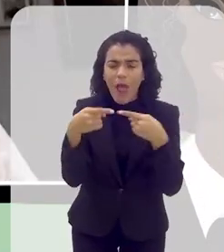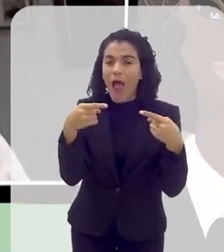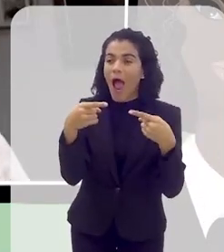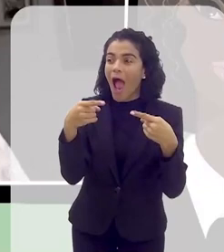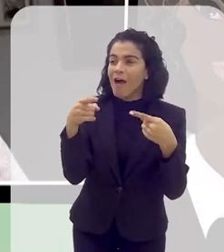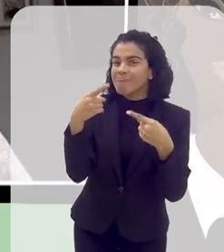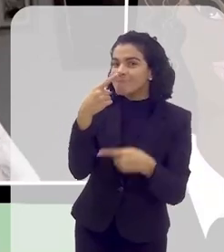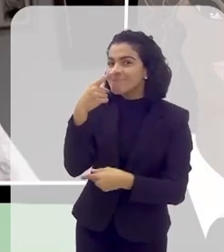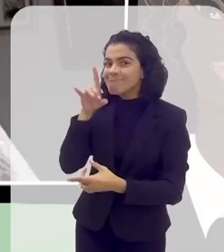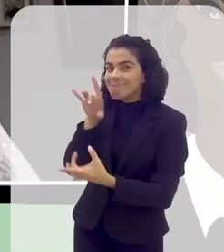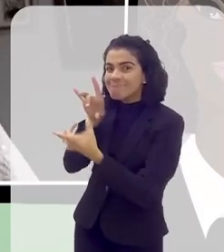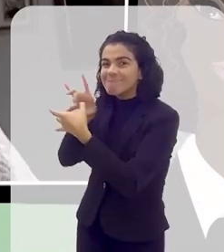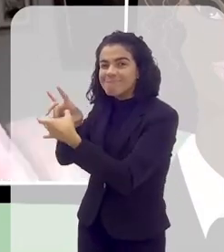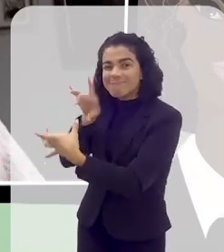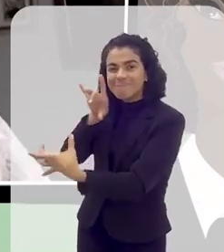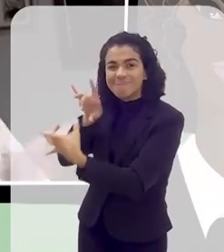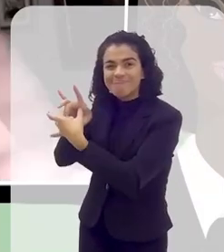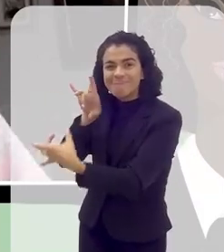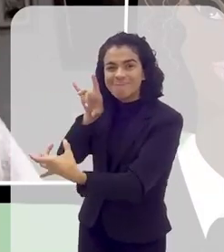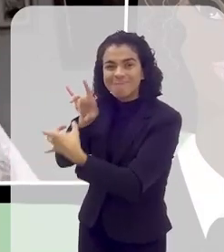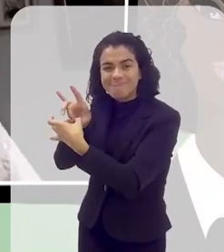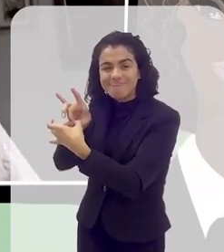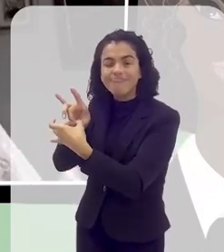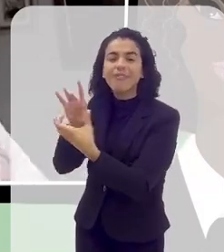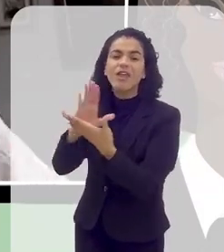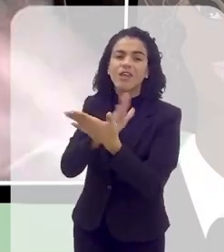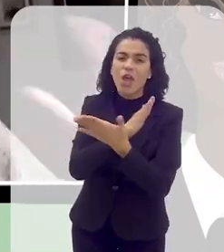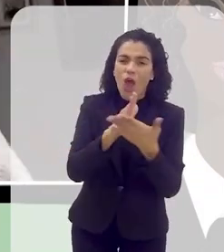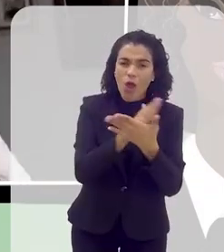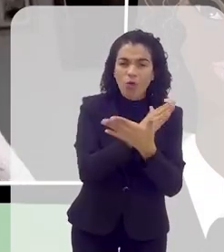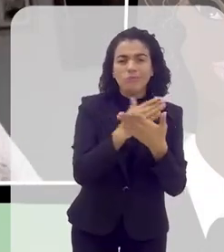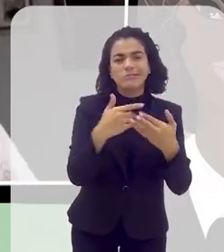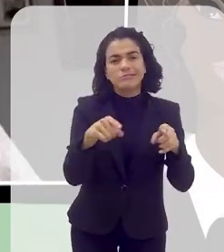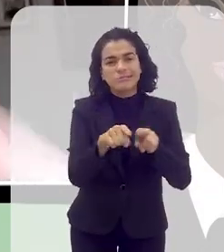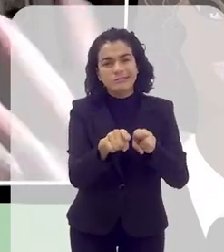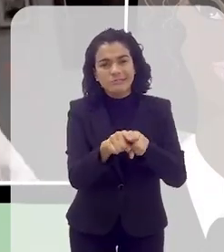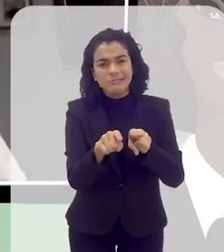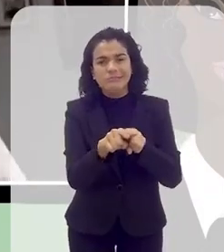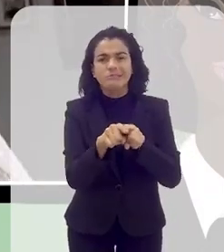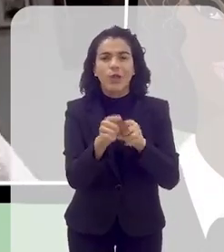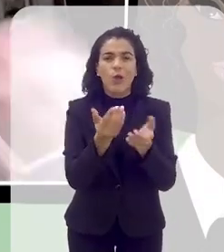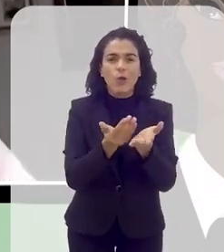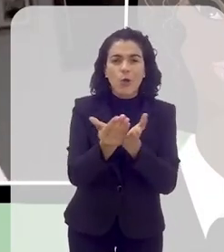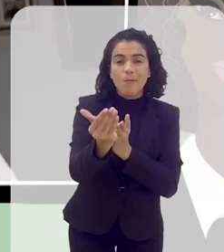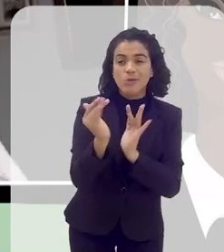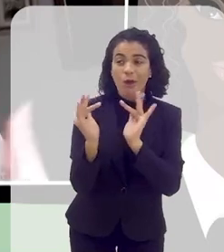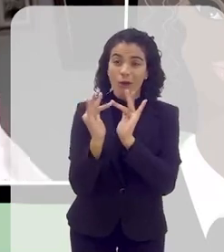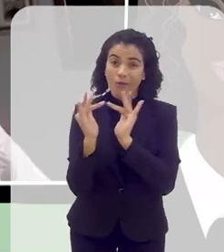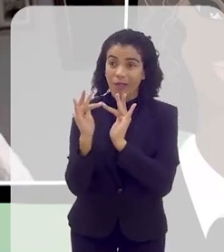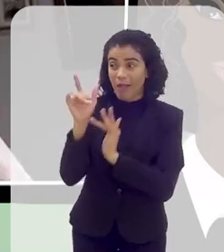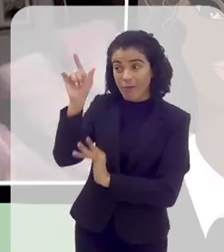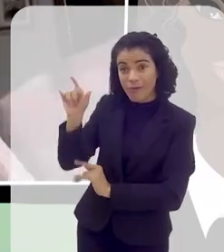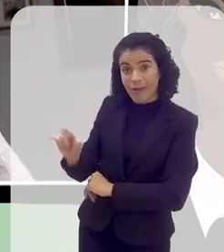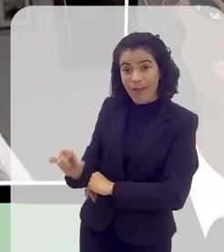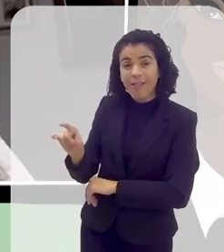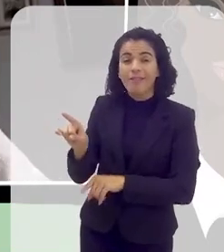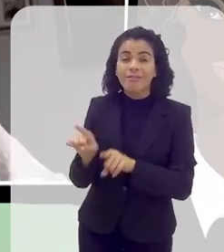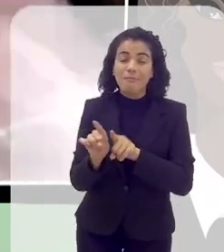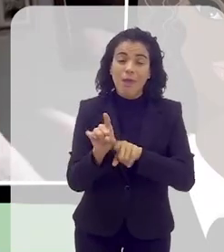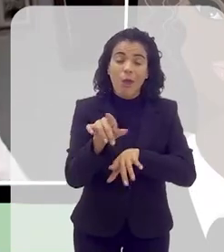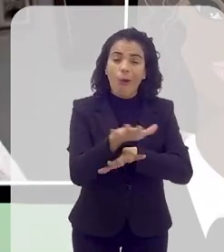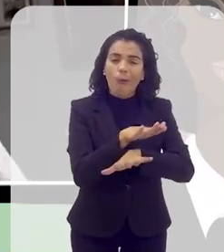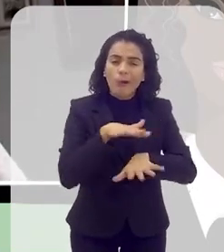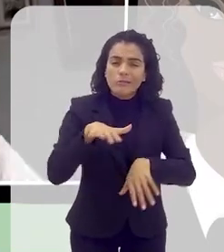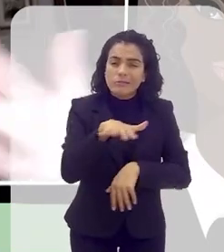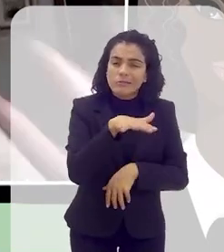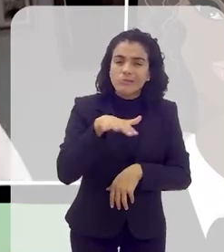se identificar, e alguns veículos também começaram a entrar em contato, algumas questões